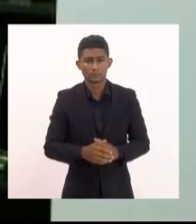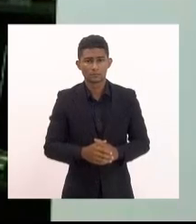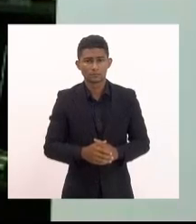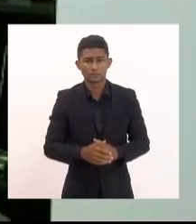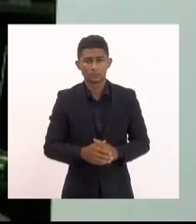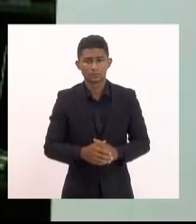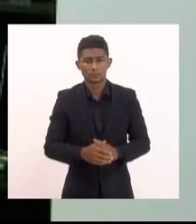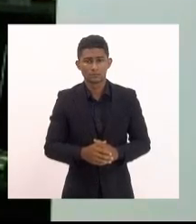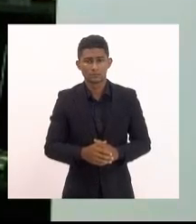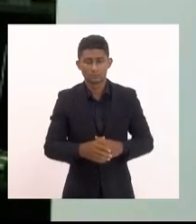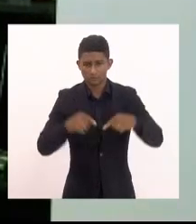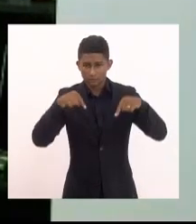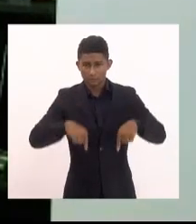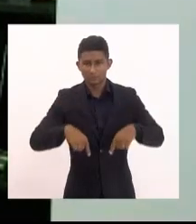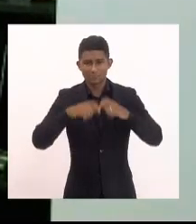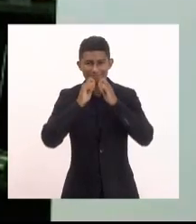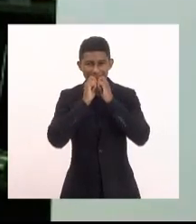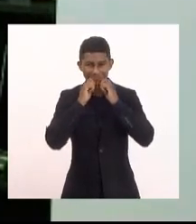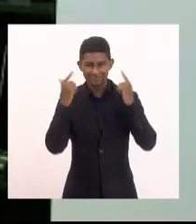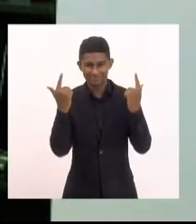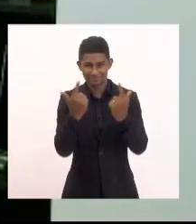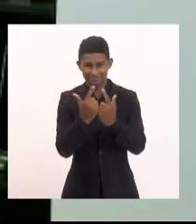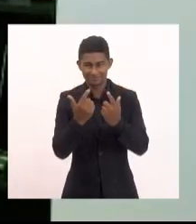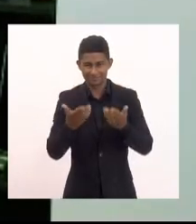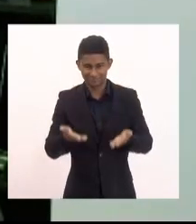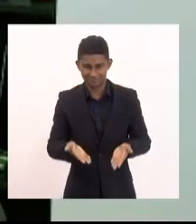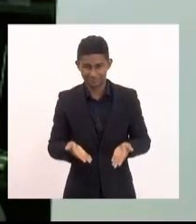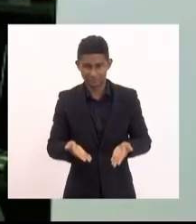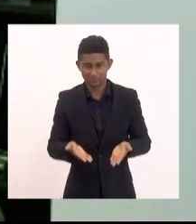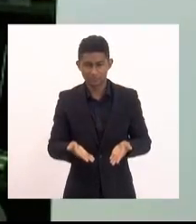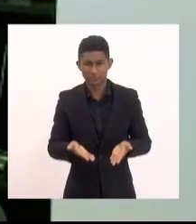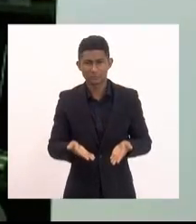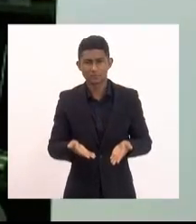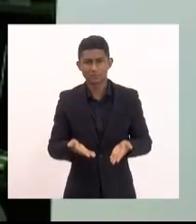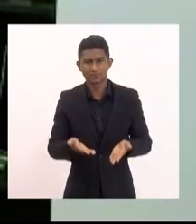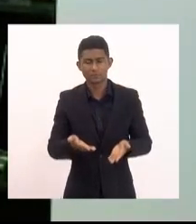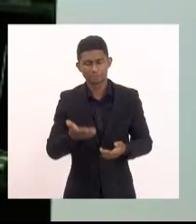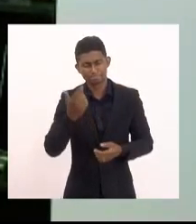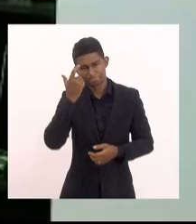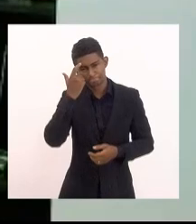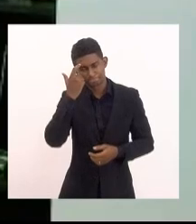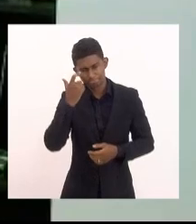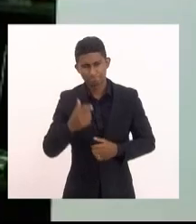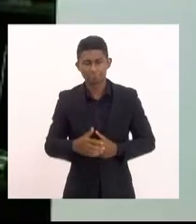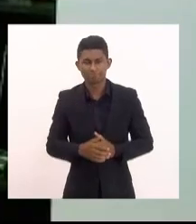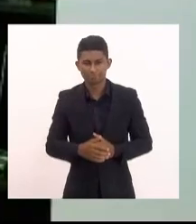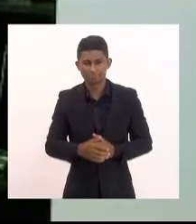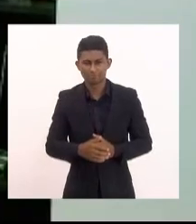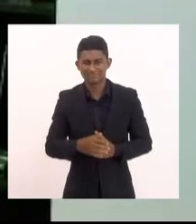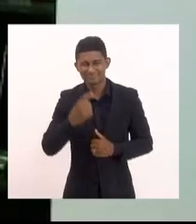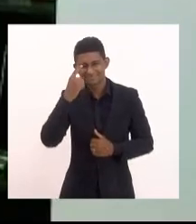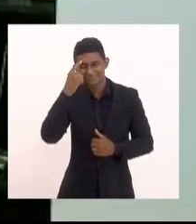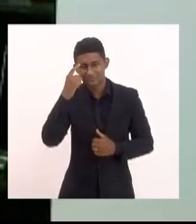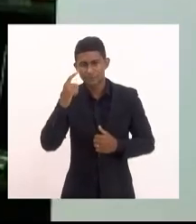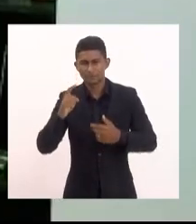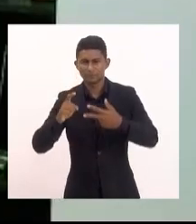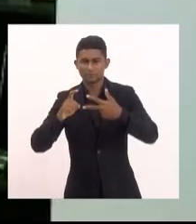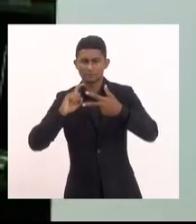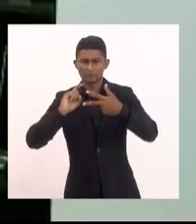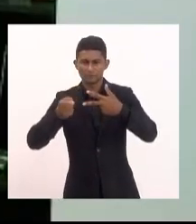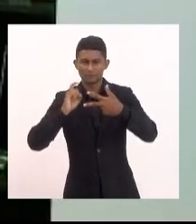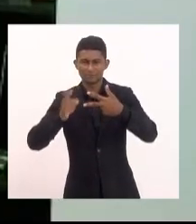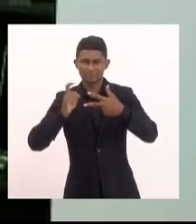cabe ao Parlamento Fluminense, ao arrepio do Poder Executivo